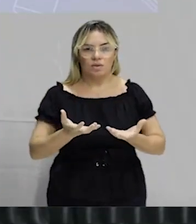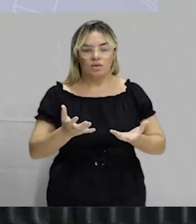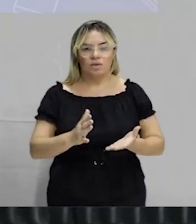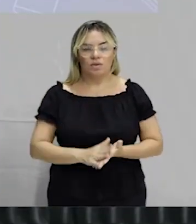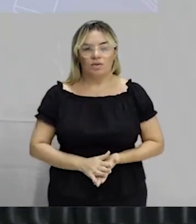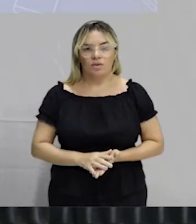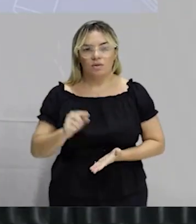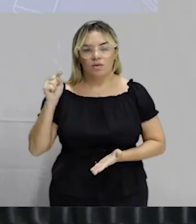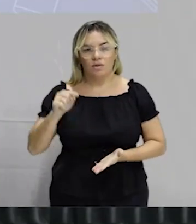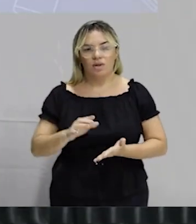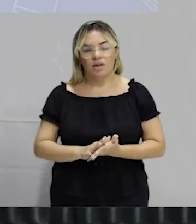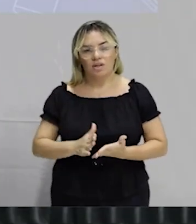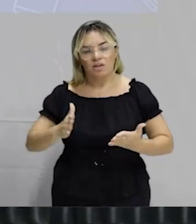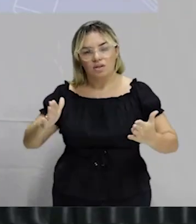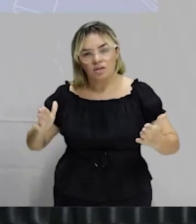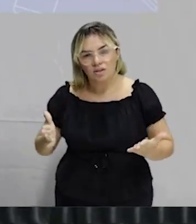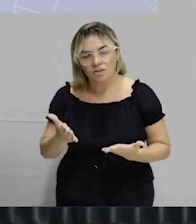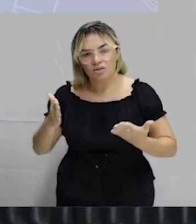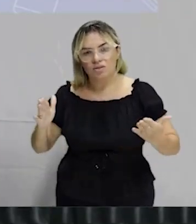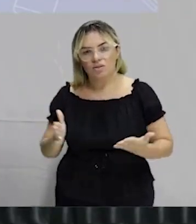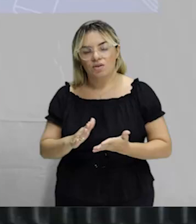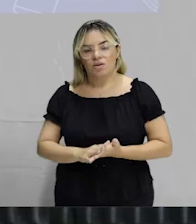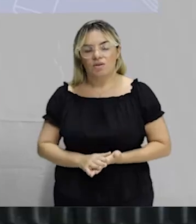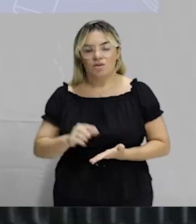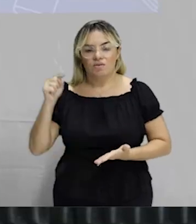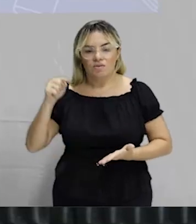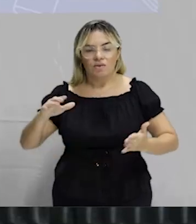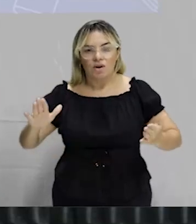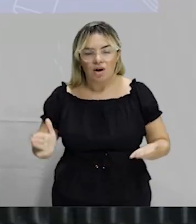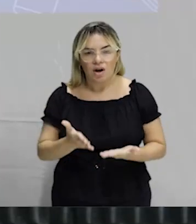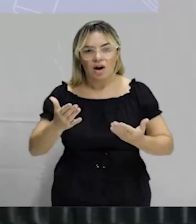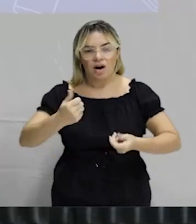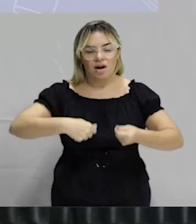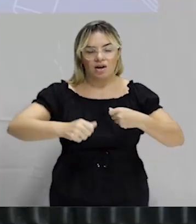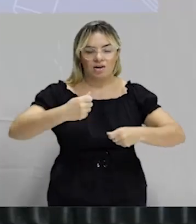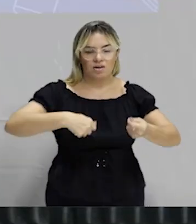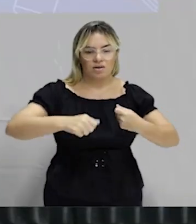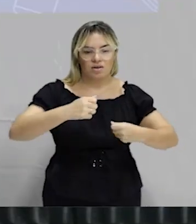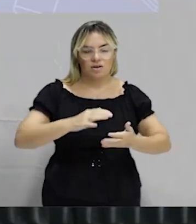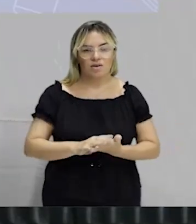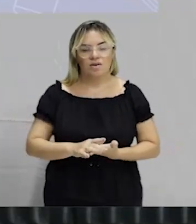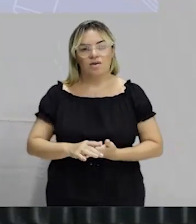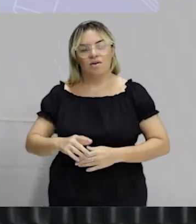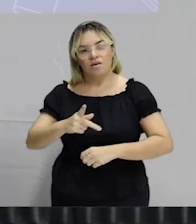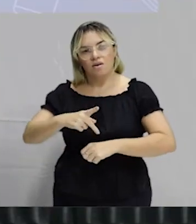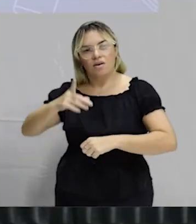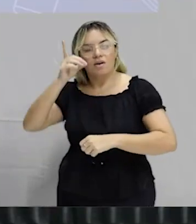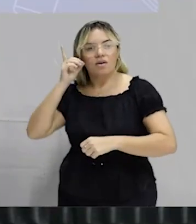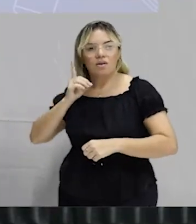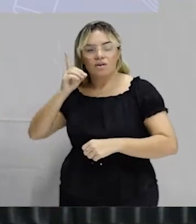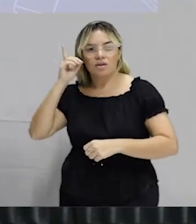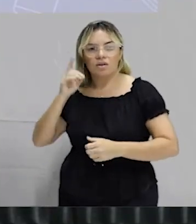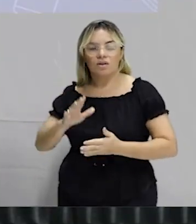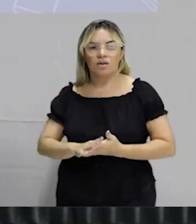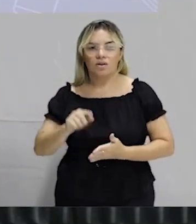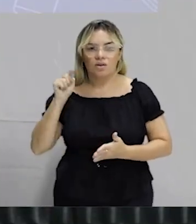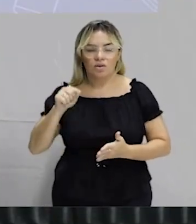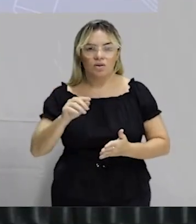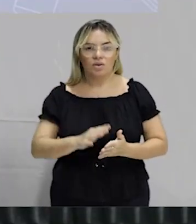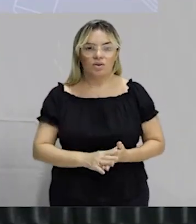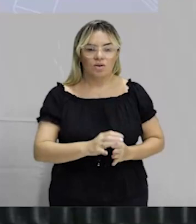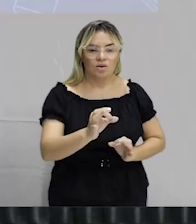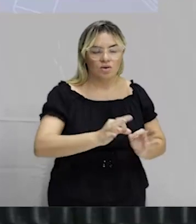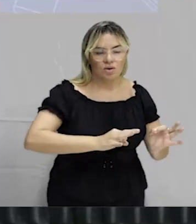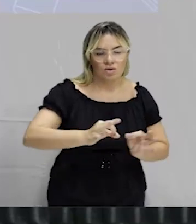É recompor a economia norte-americana, onde o Estado iria planejar essa